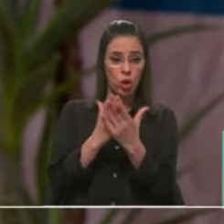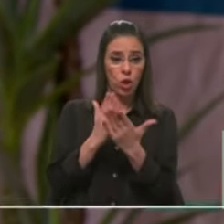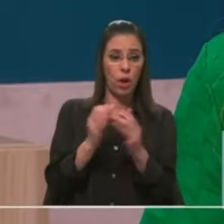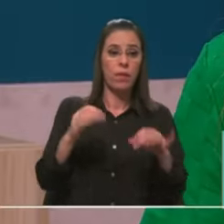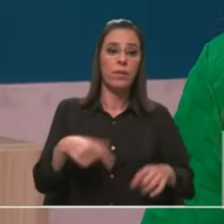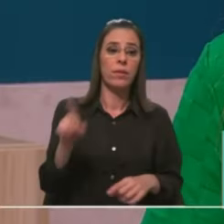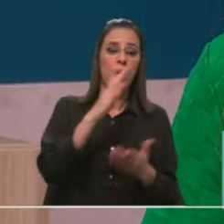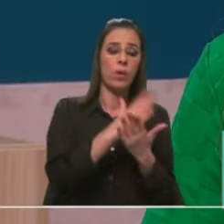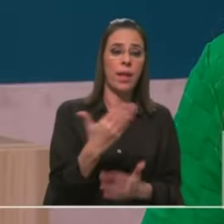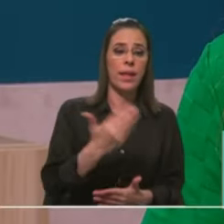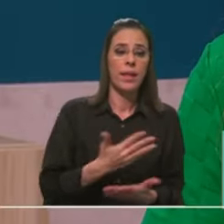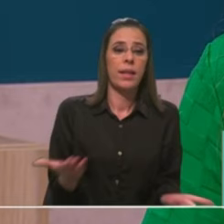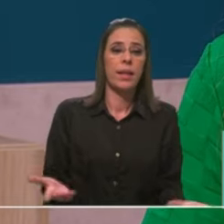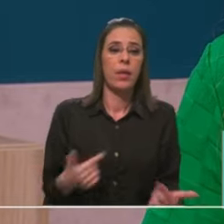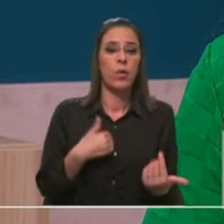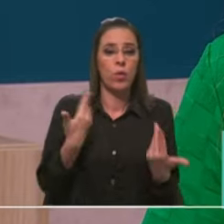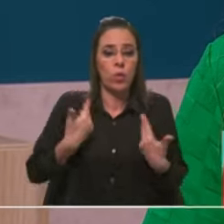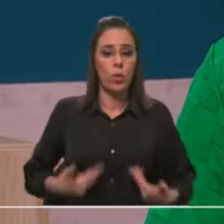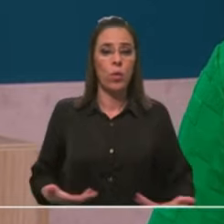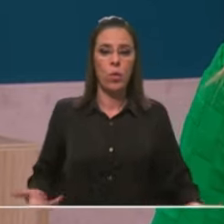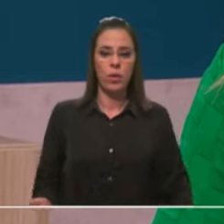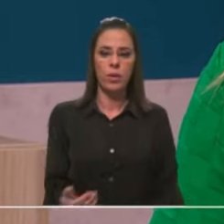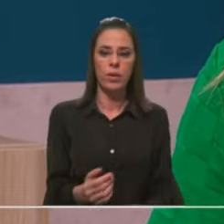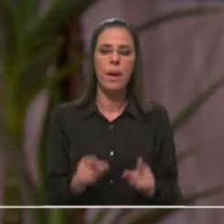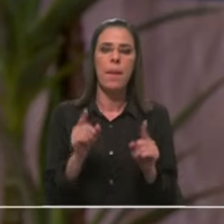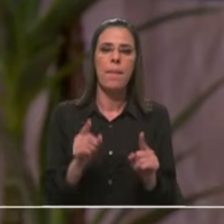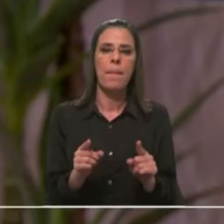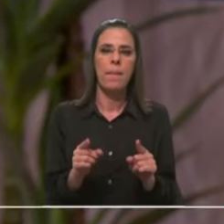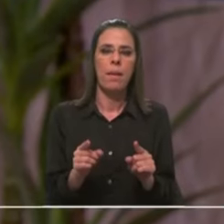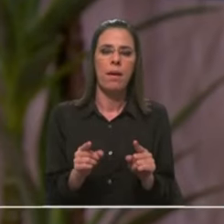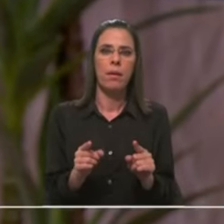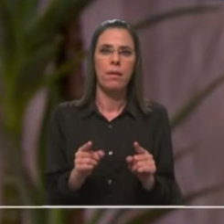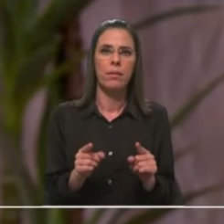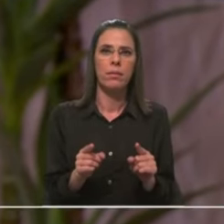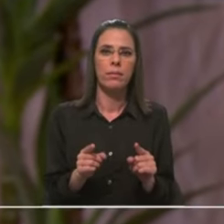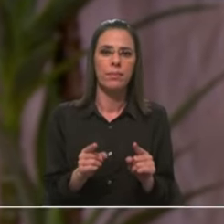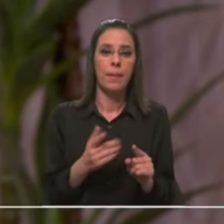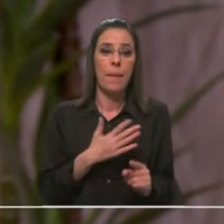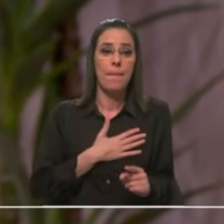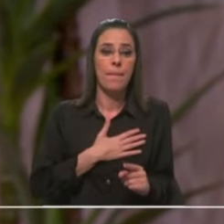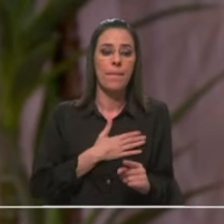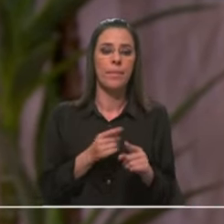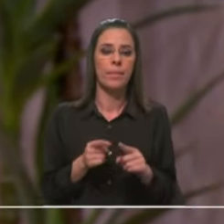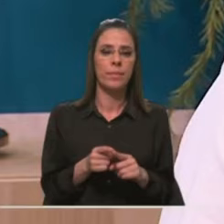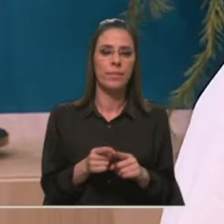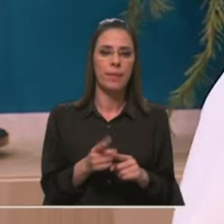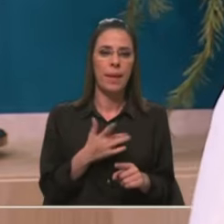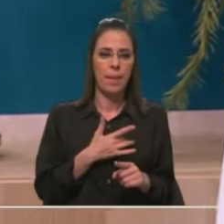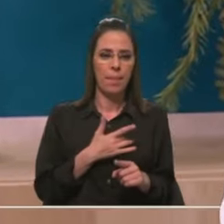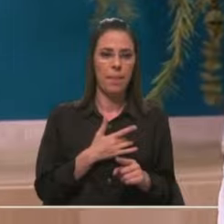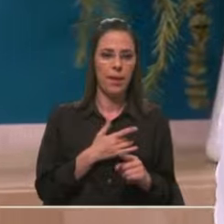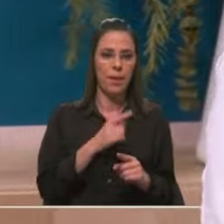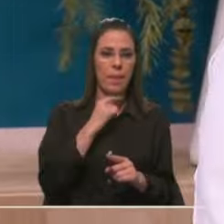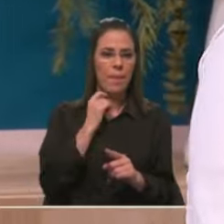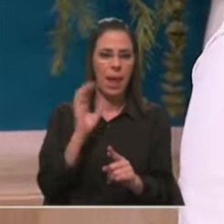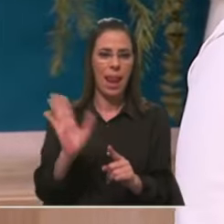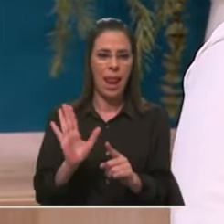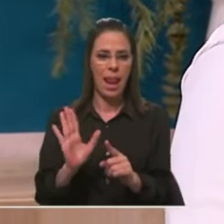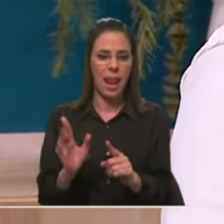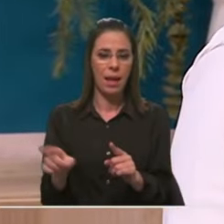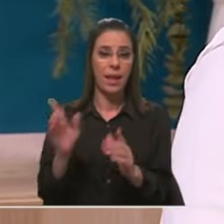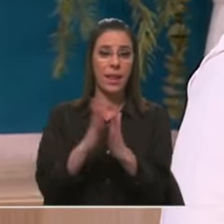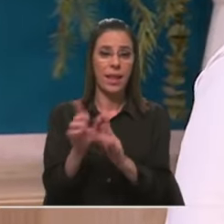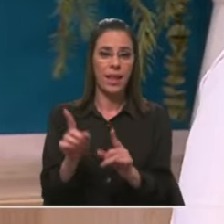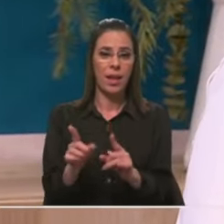depois fui estudar direito e é a pessoa que eu sou hoje mas e mas essa essa essa paixão que o que o levou a desviar-se do caminho de